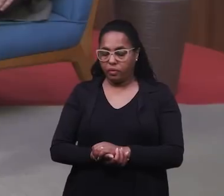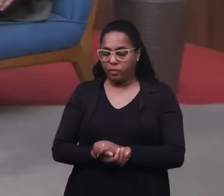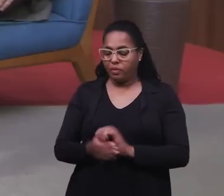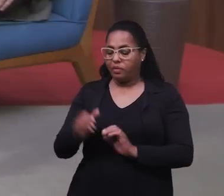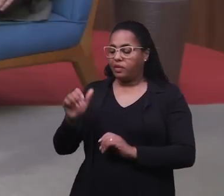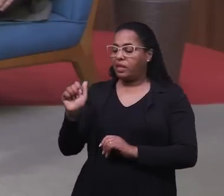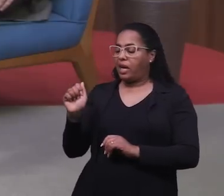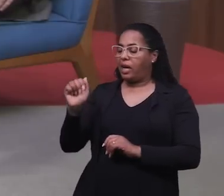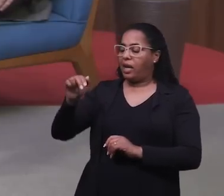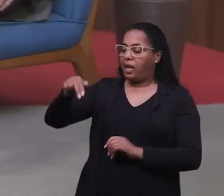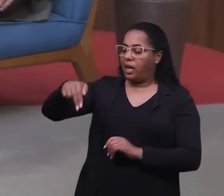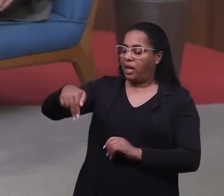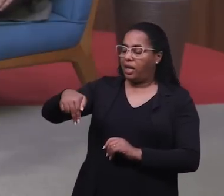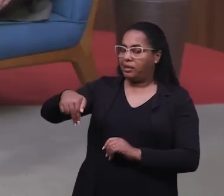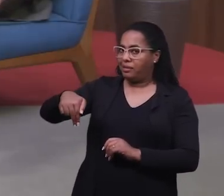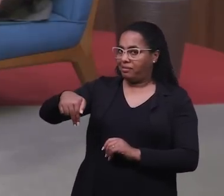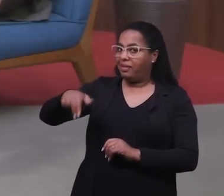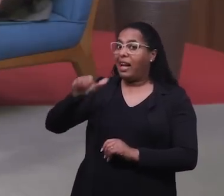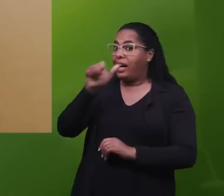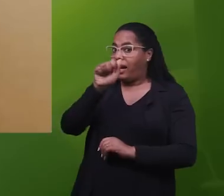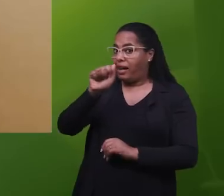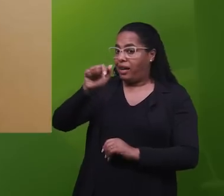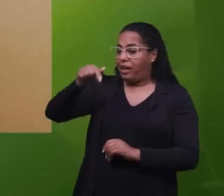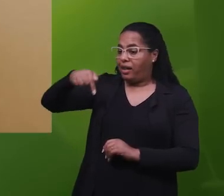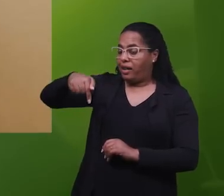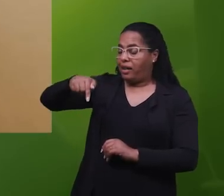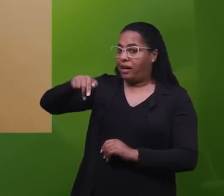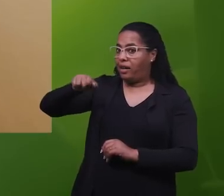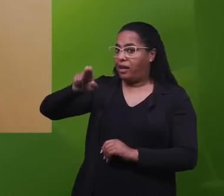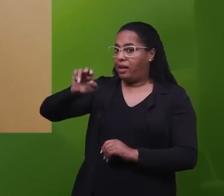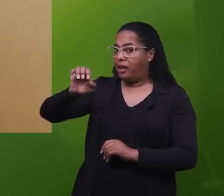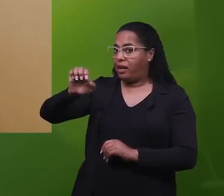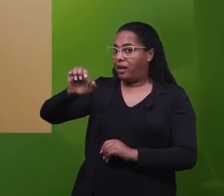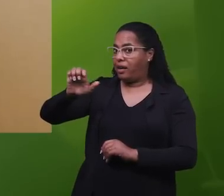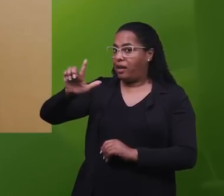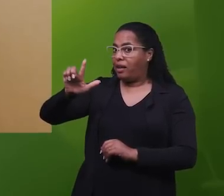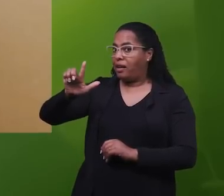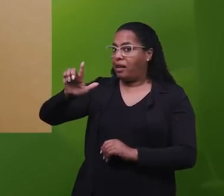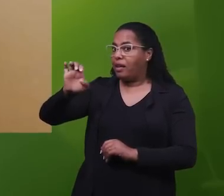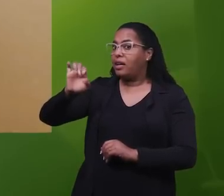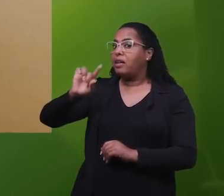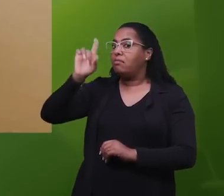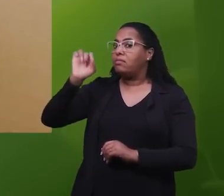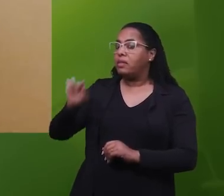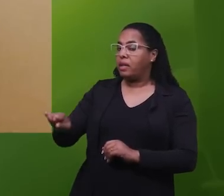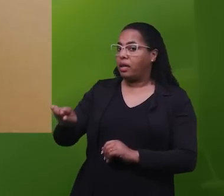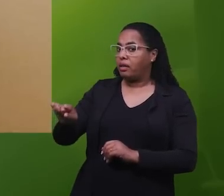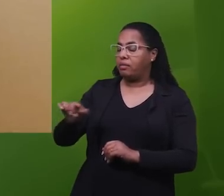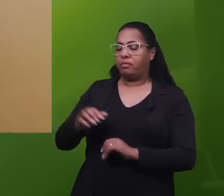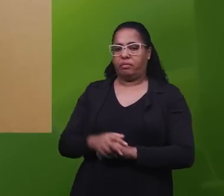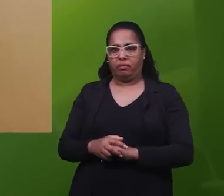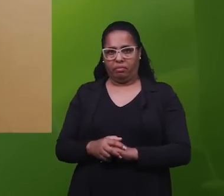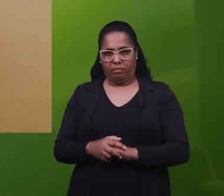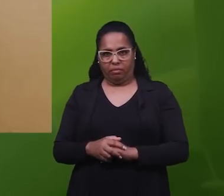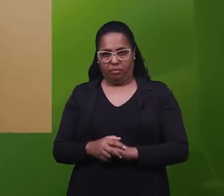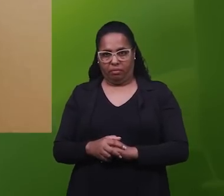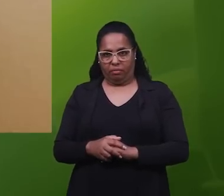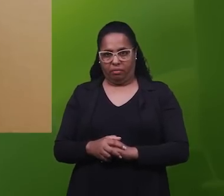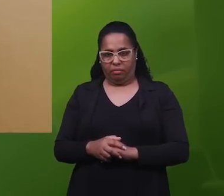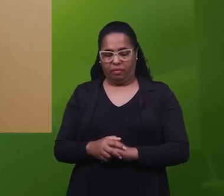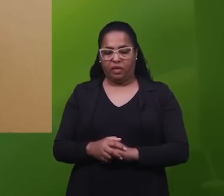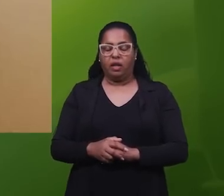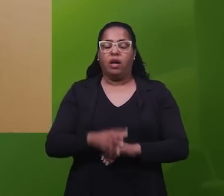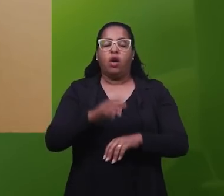aqui, ela, a noiva, nessa figura profética, ela se aparta ou se afasta de